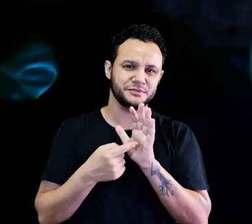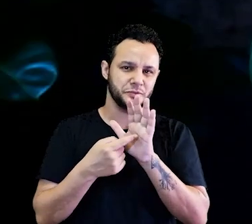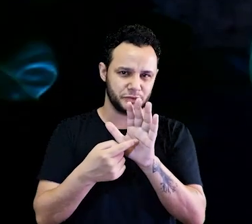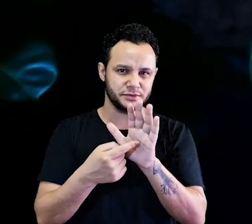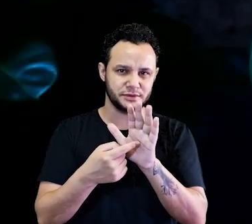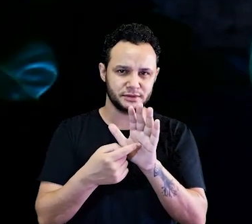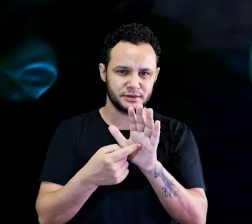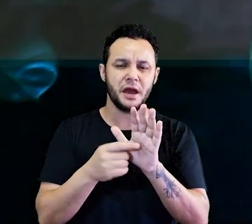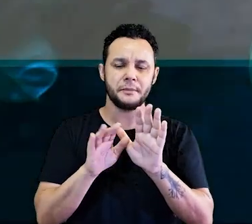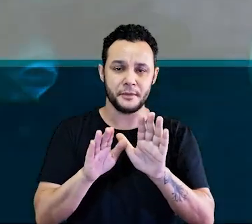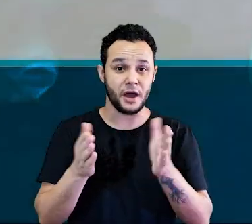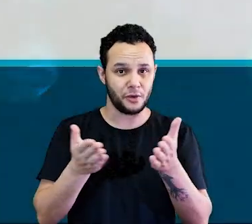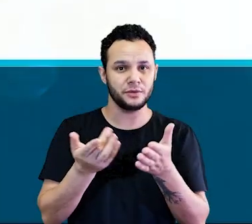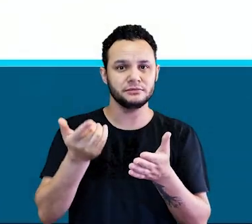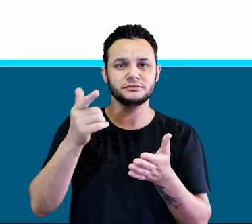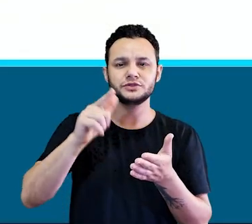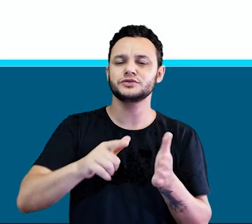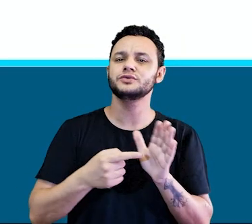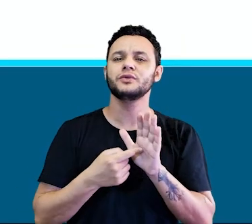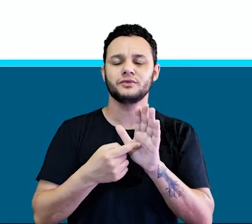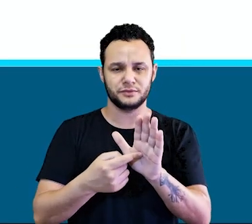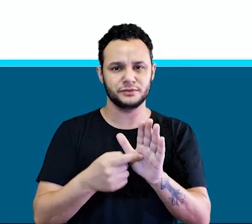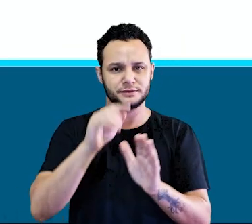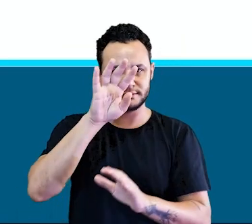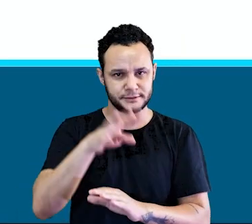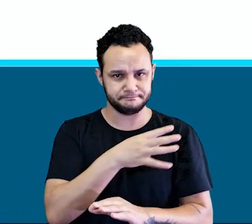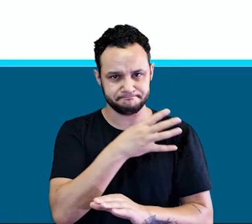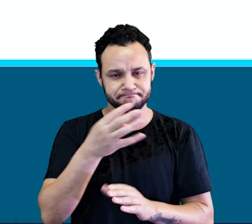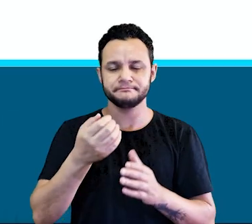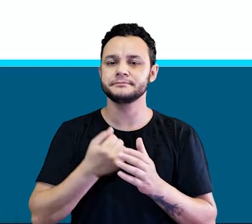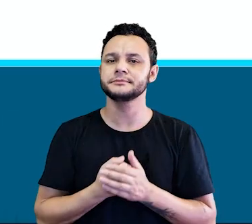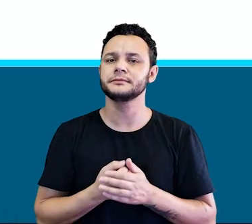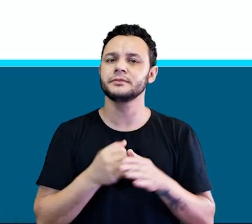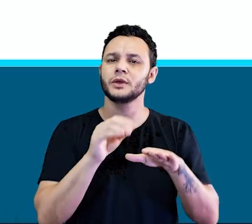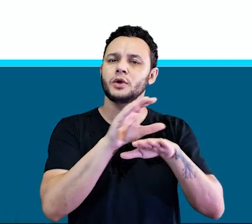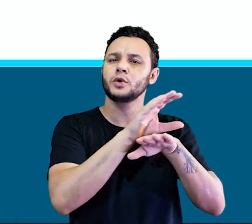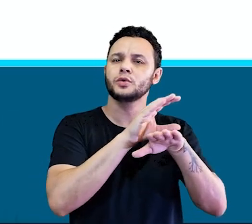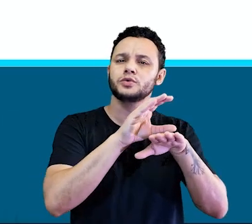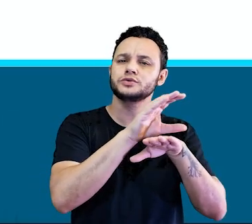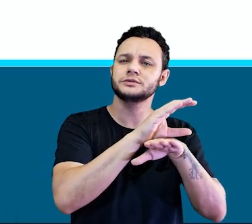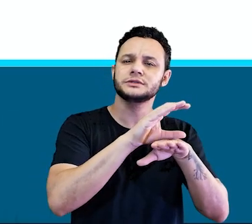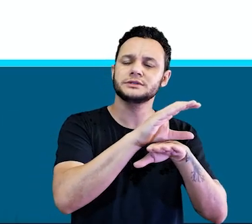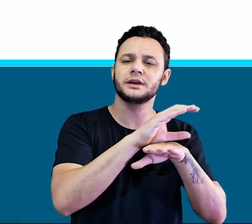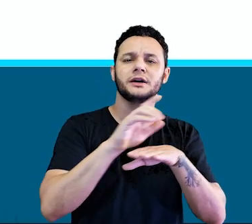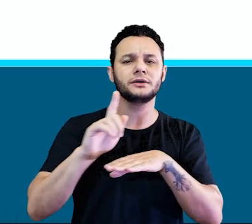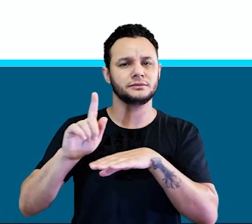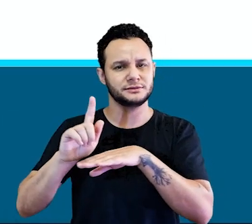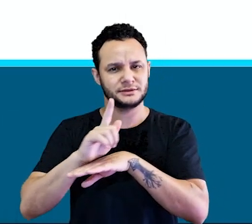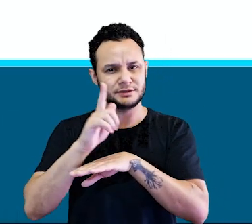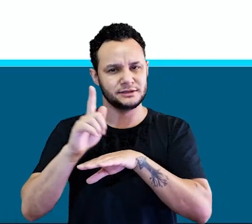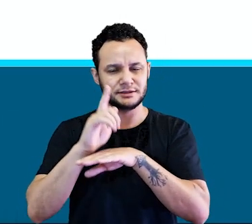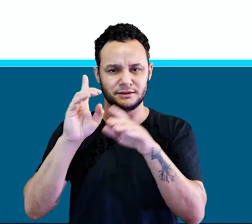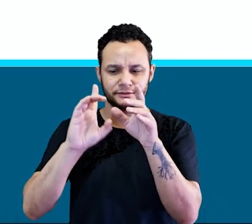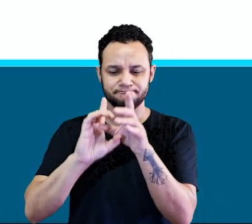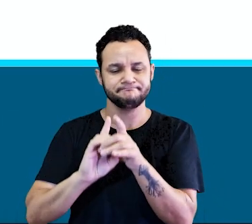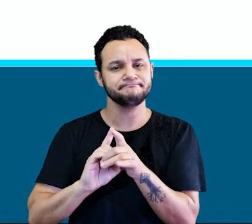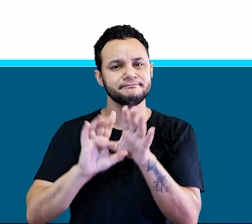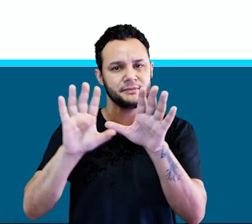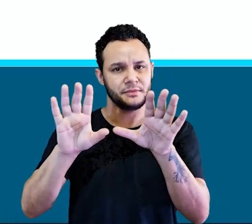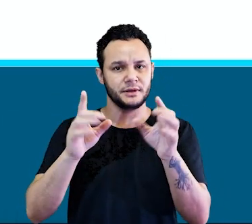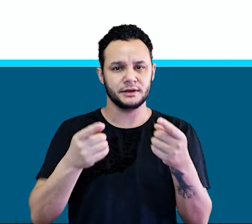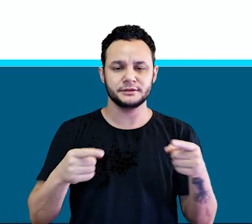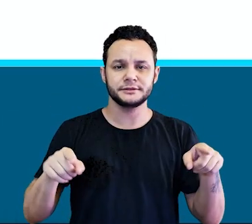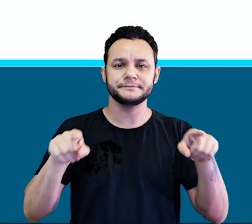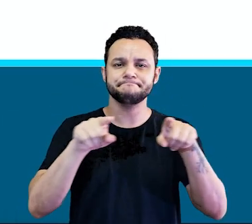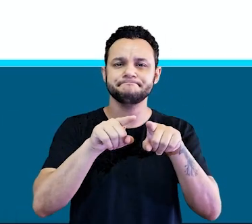que a gente teve, mas é importante a gente compreender que a Constituição, né, e a própria gestão democrática, elas estão